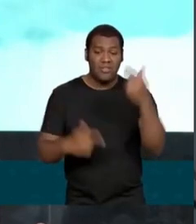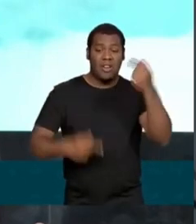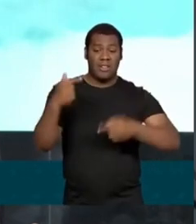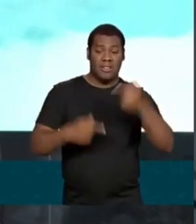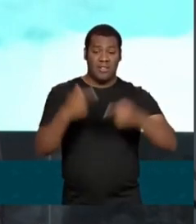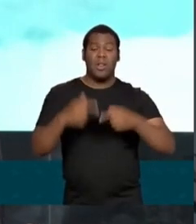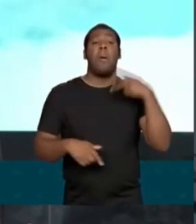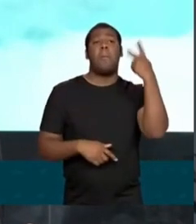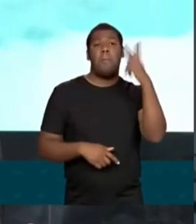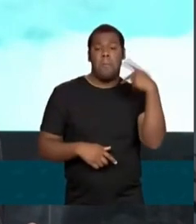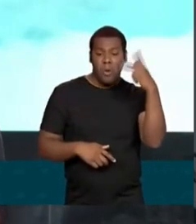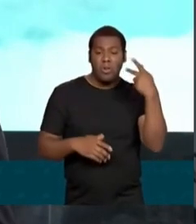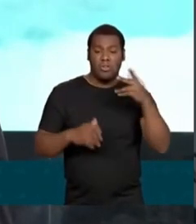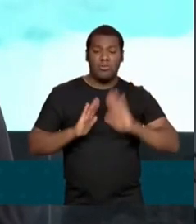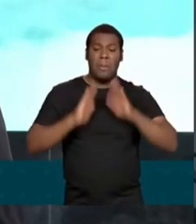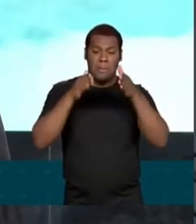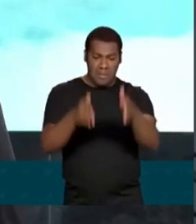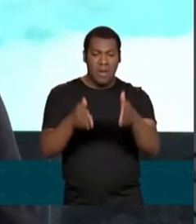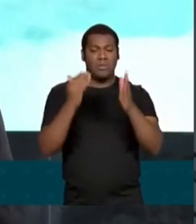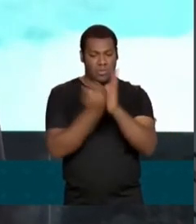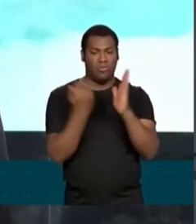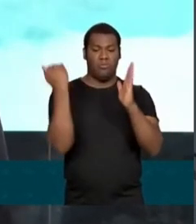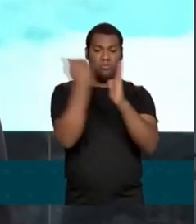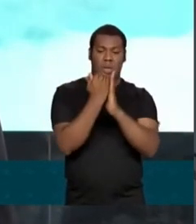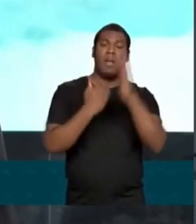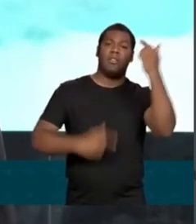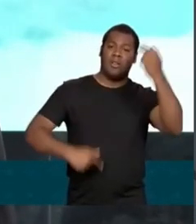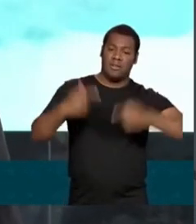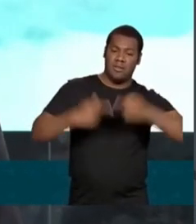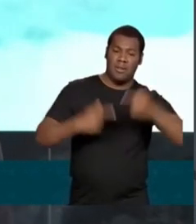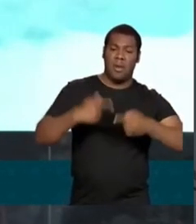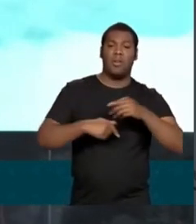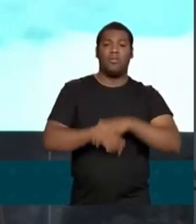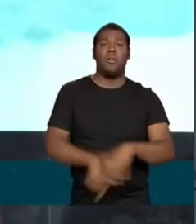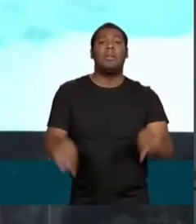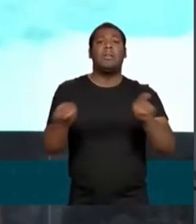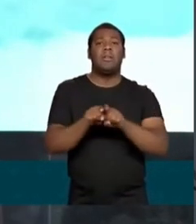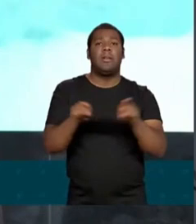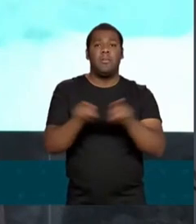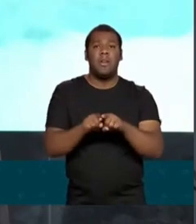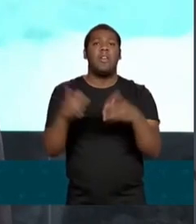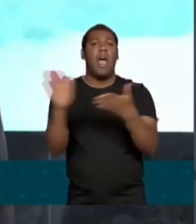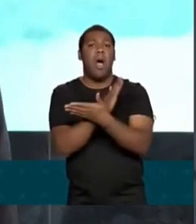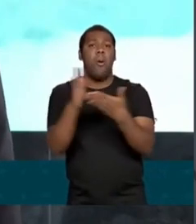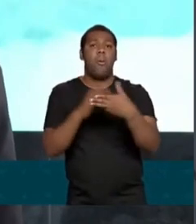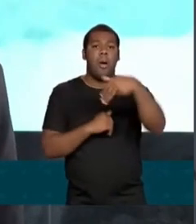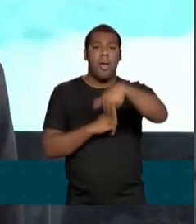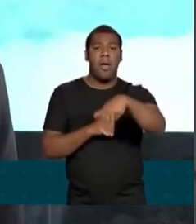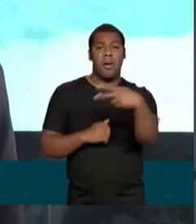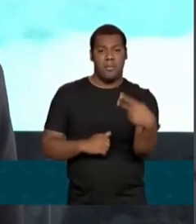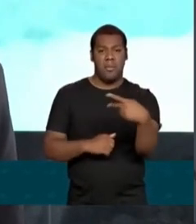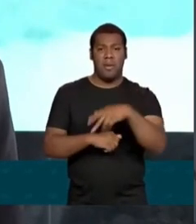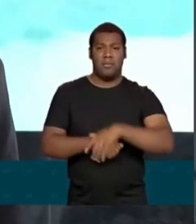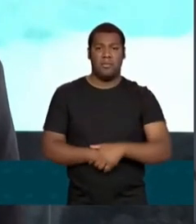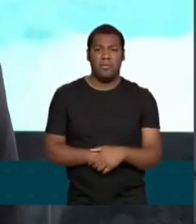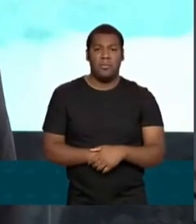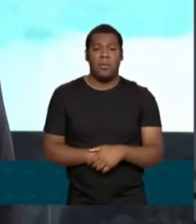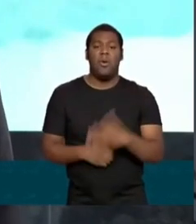parlamentares participa desse debate e nessa tramitação algumas MP como